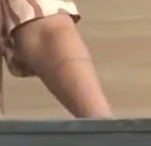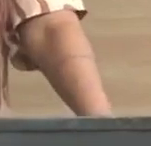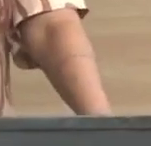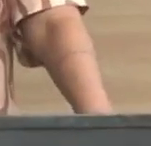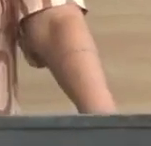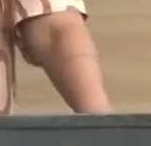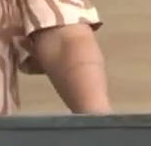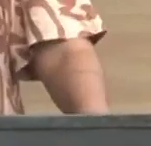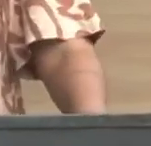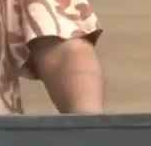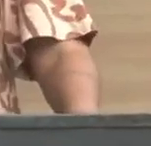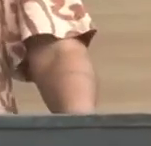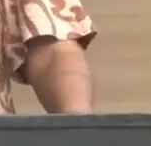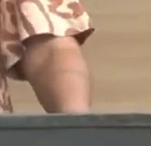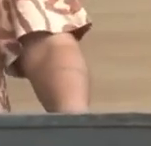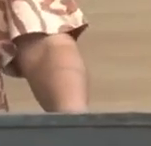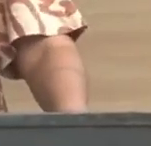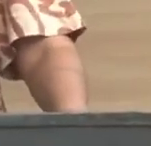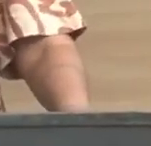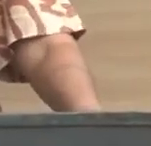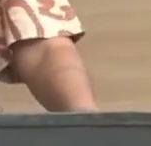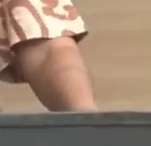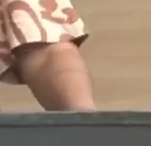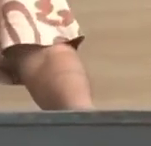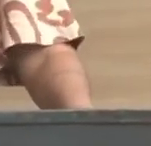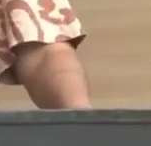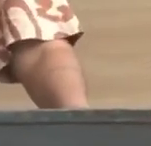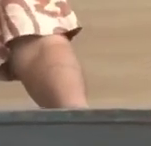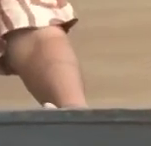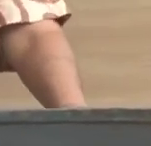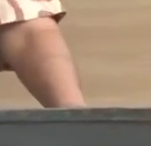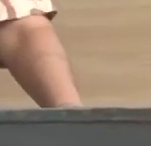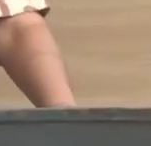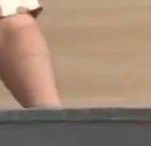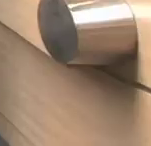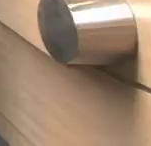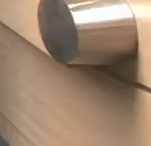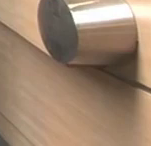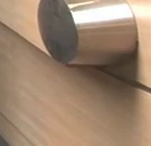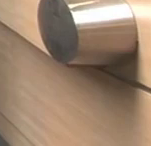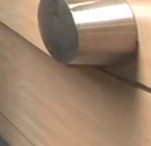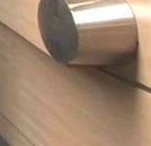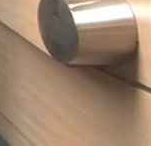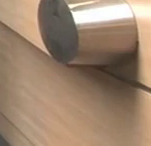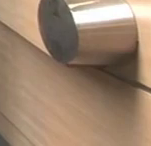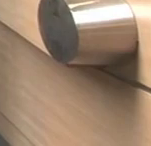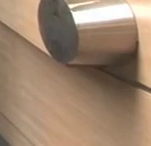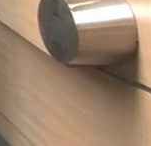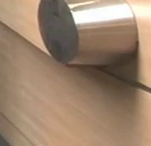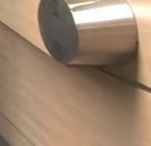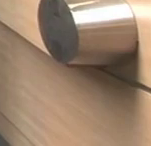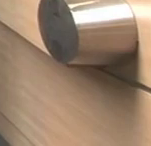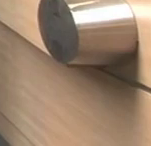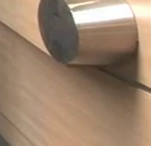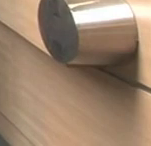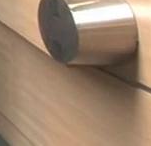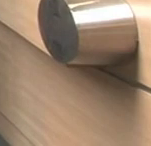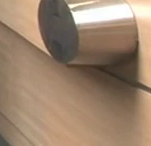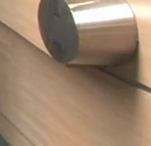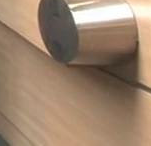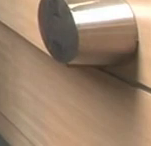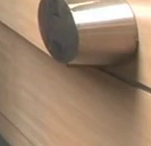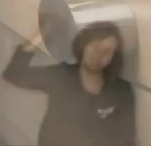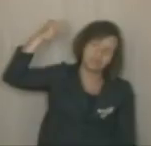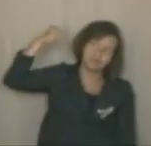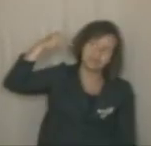Durante a reunião plenária, a vereadora Pretas Juntas destacou a passagem do Dia Mundial de Conscientização sobre o Autismo, celebrado em 2